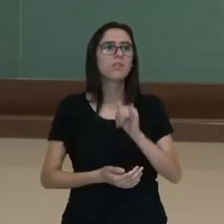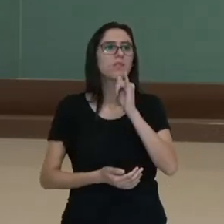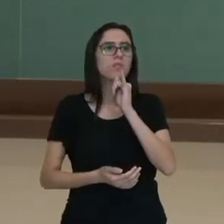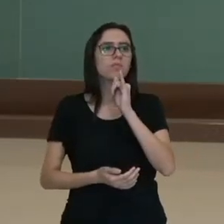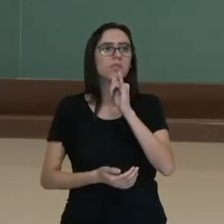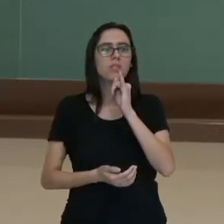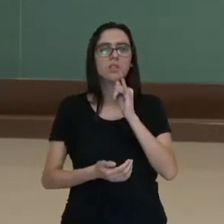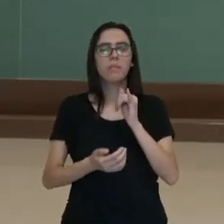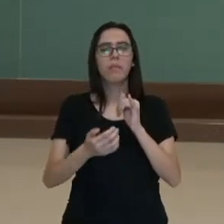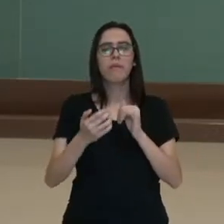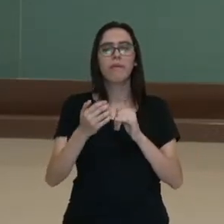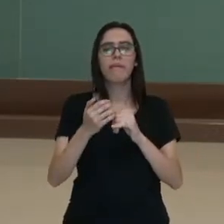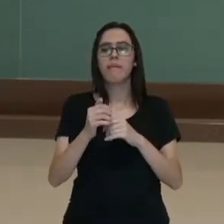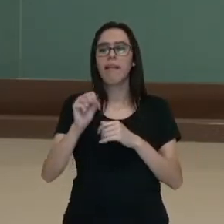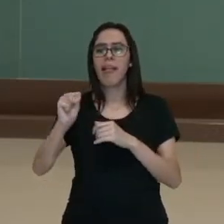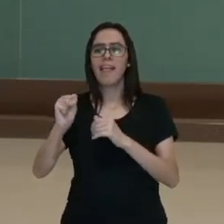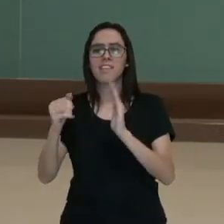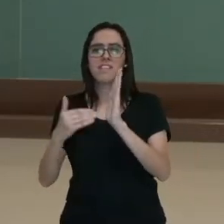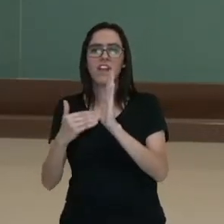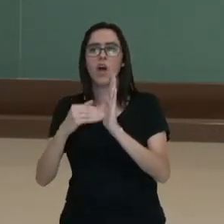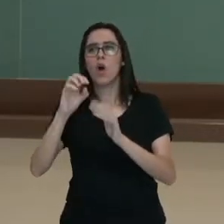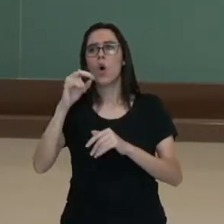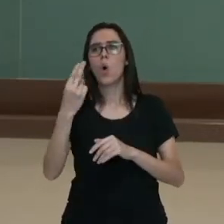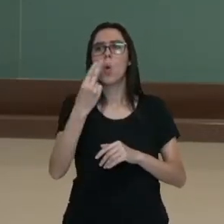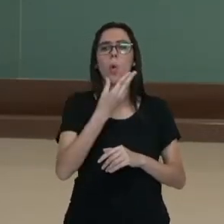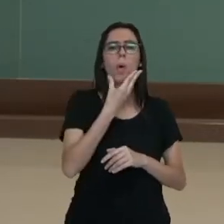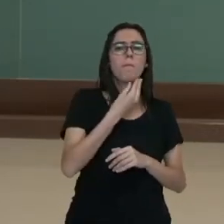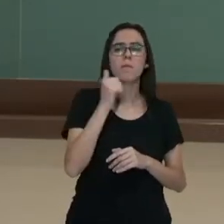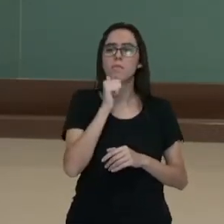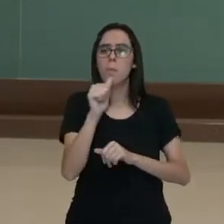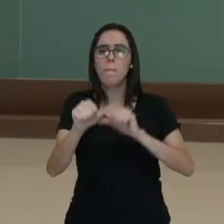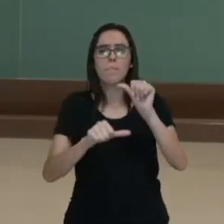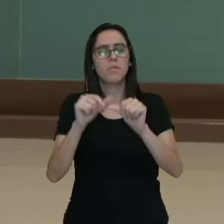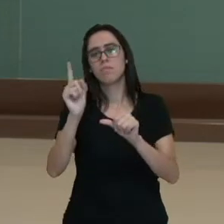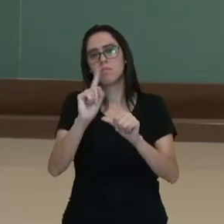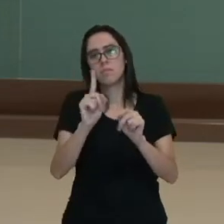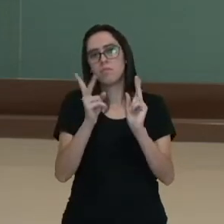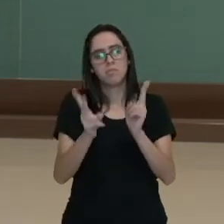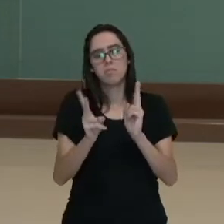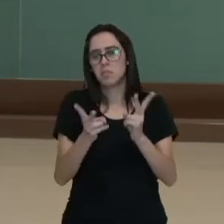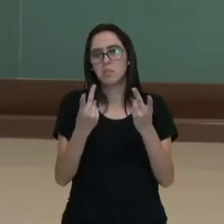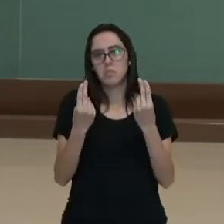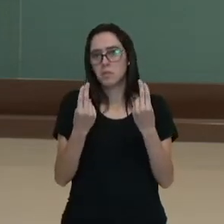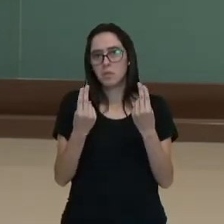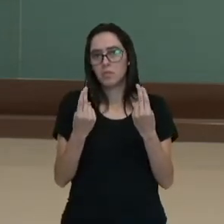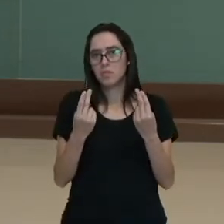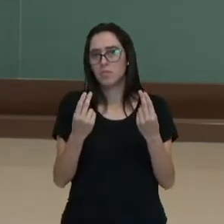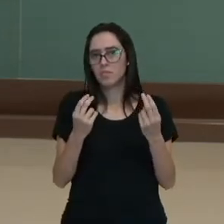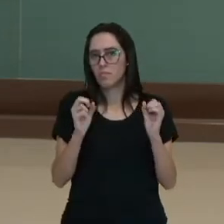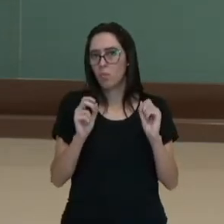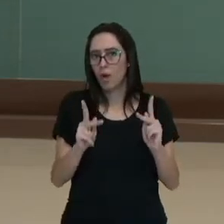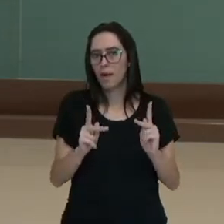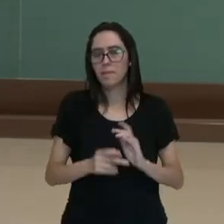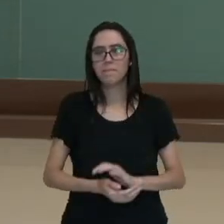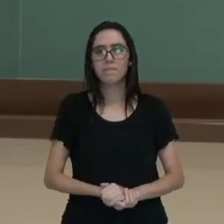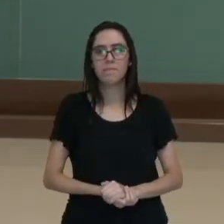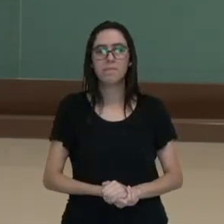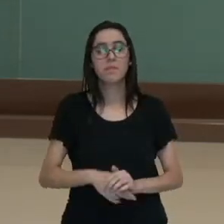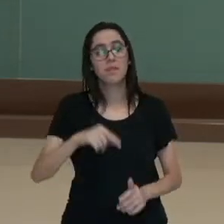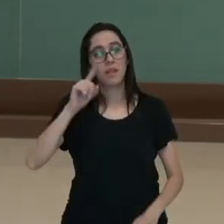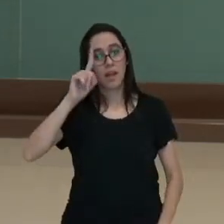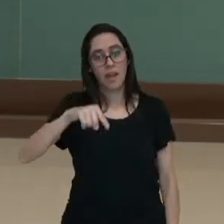ninguém. Não tem feminino, não tem plural. Certo? Vamos a seguir e segue sendo indefinido. Quando eu falo